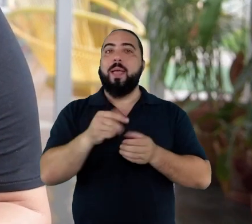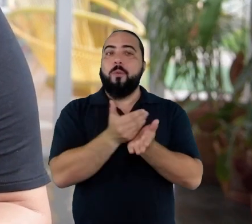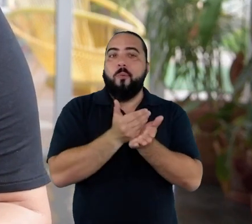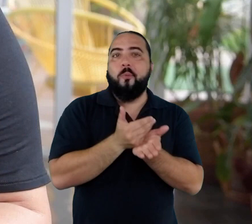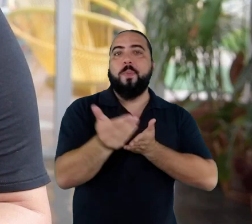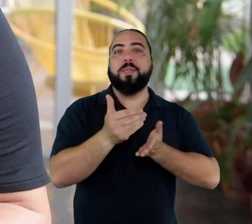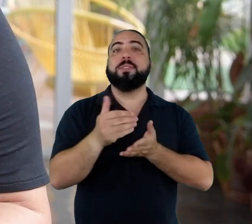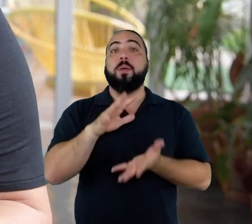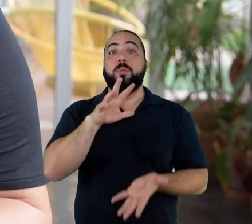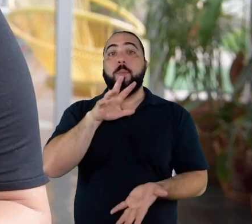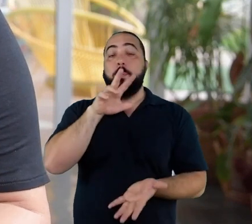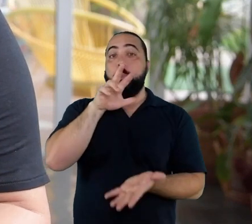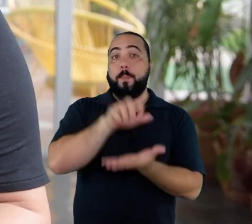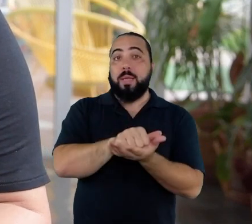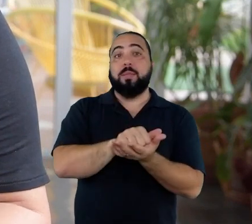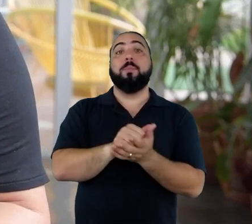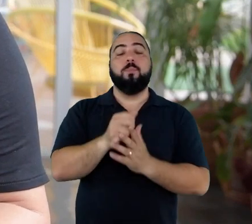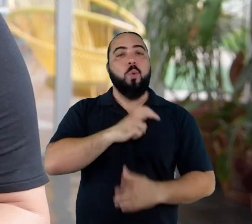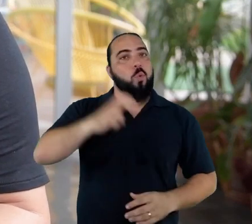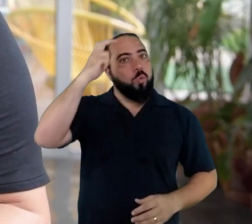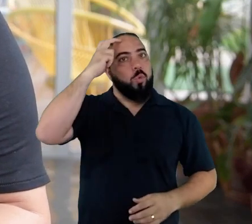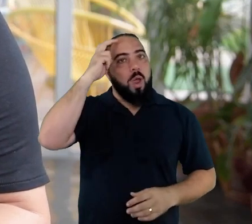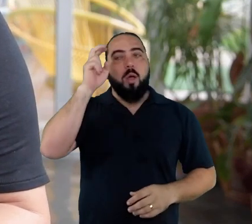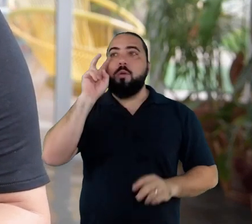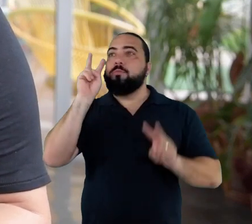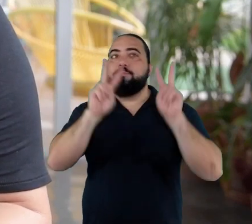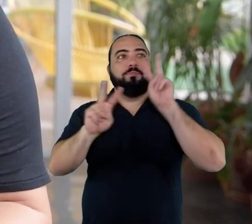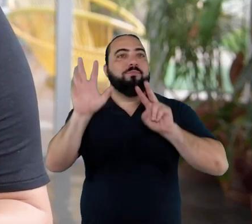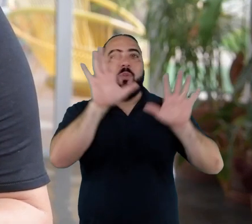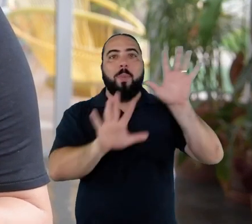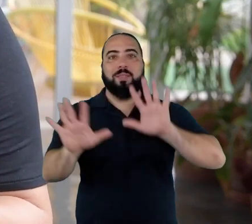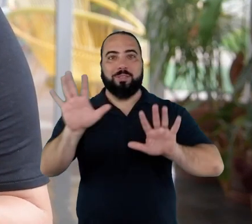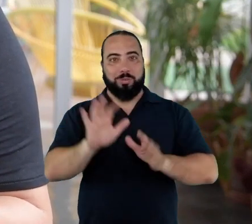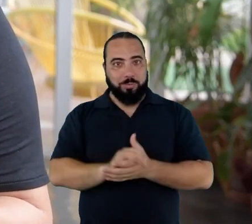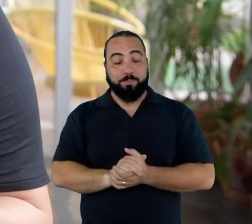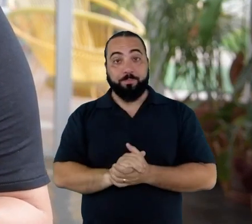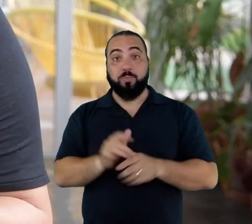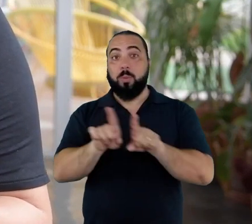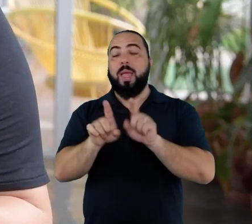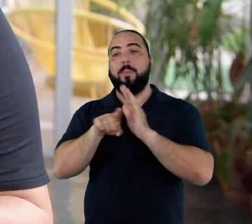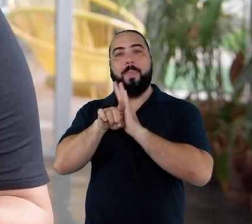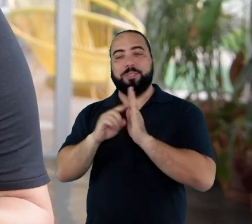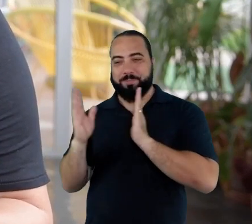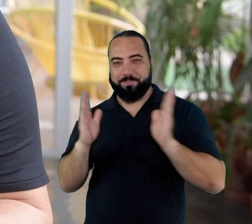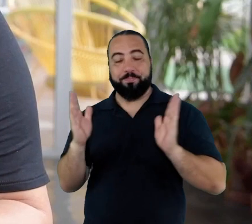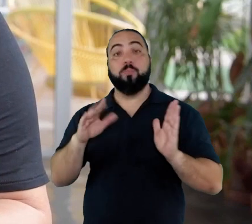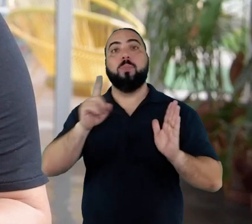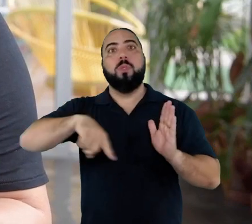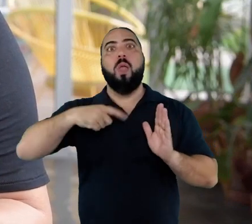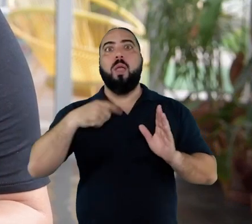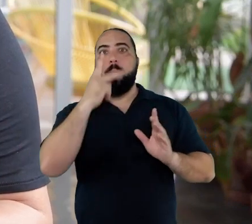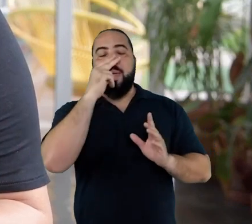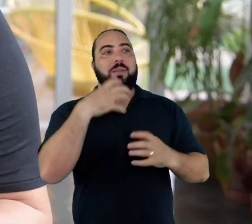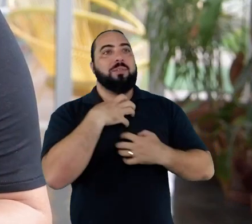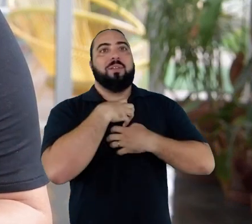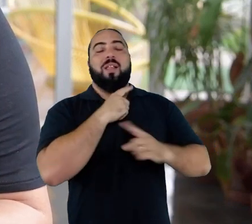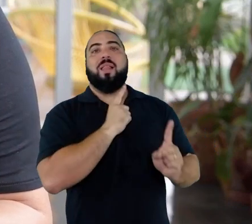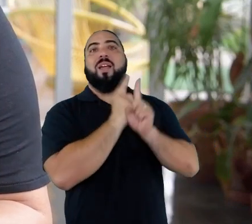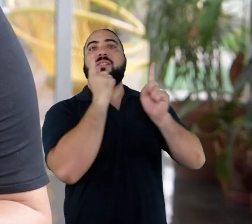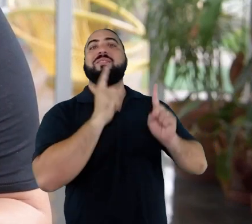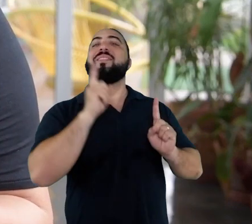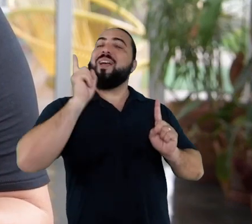do seu patrimônio cultural edificado e paisagístico. E durante essa pesquisa foi que nós nos